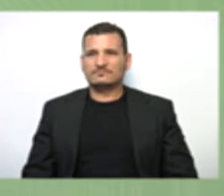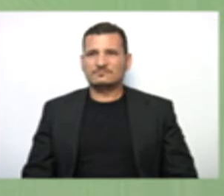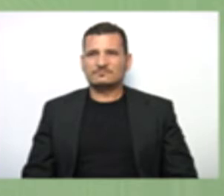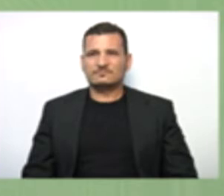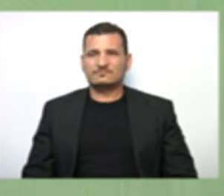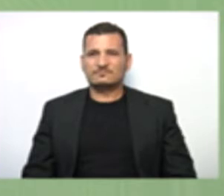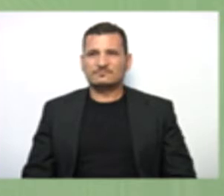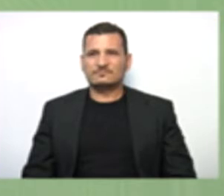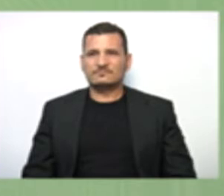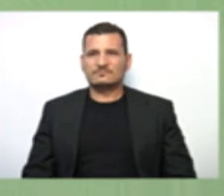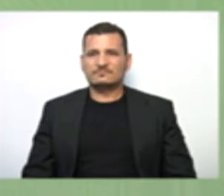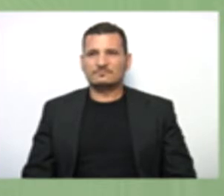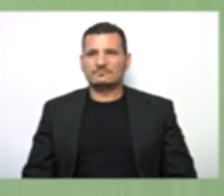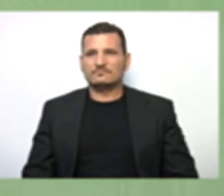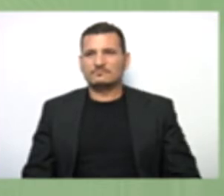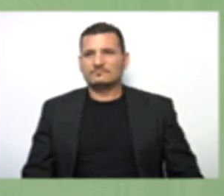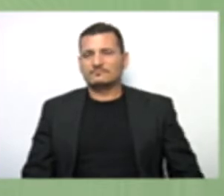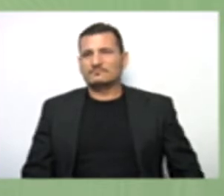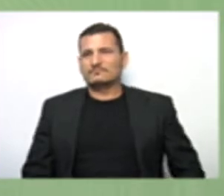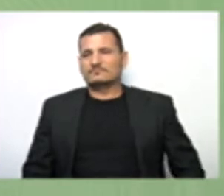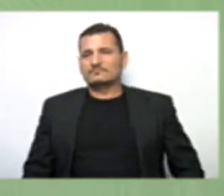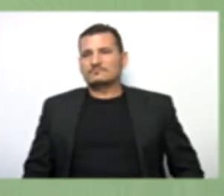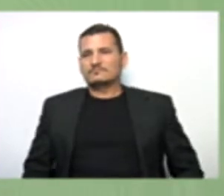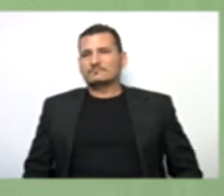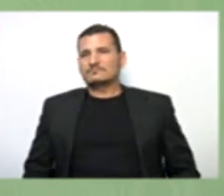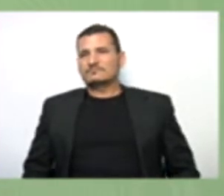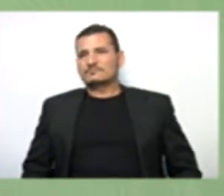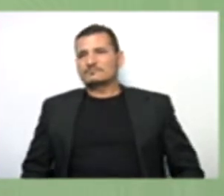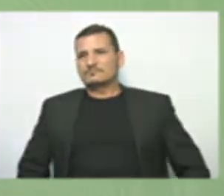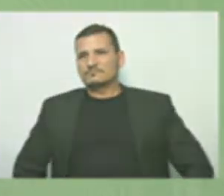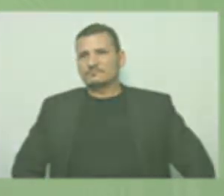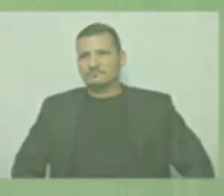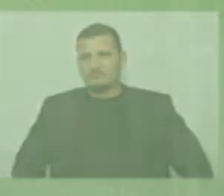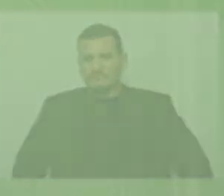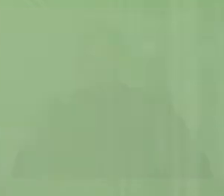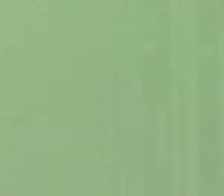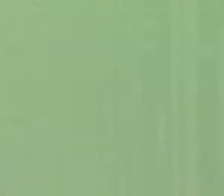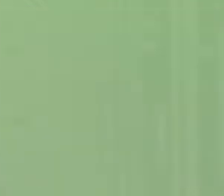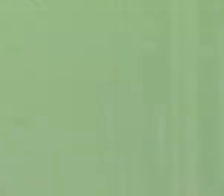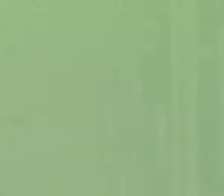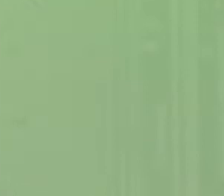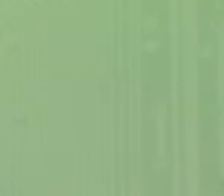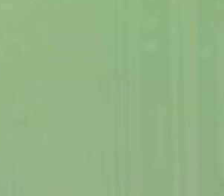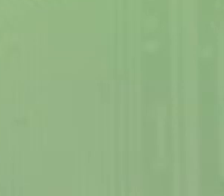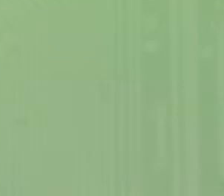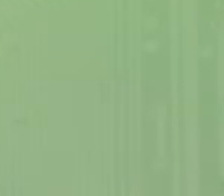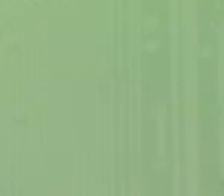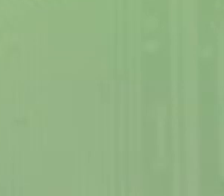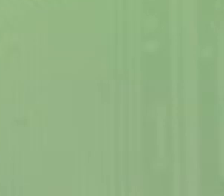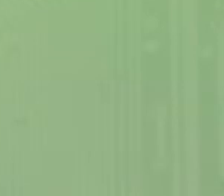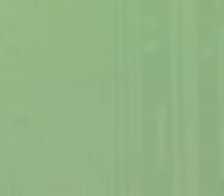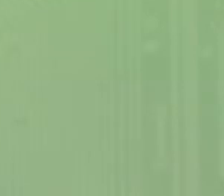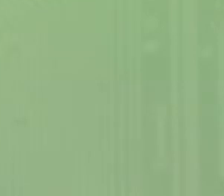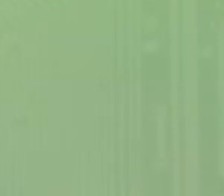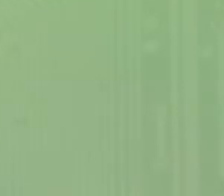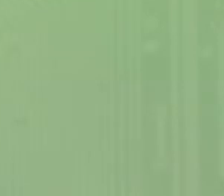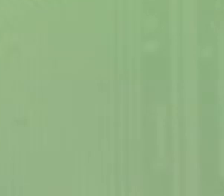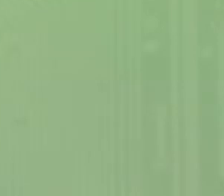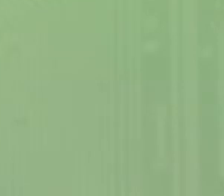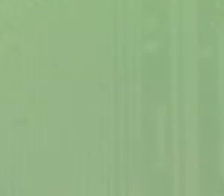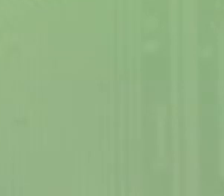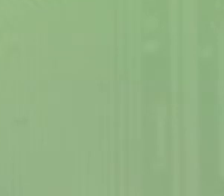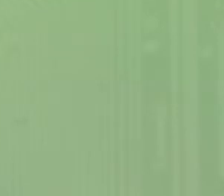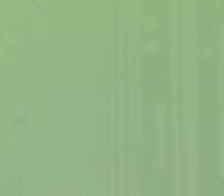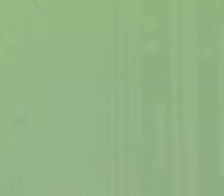estado terminado. Reparem o seguinte, que existem as setinhas aqui, ó, conseguem visualizar direitinho?